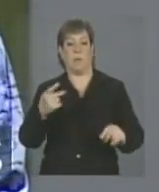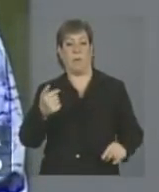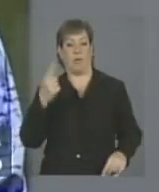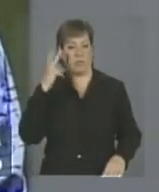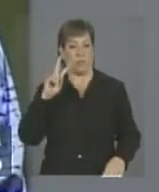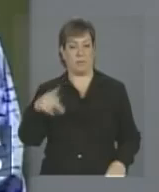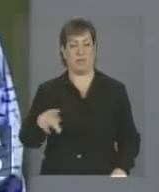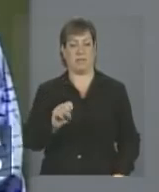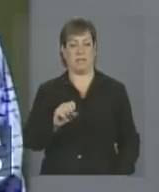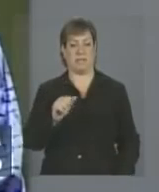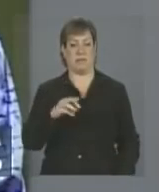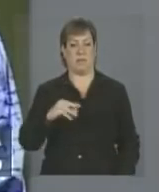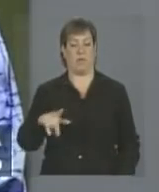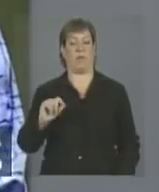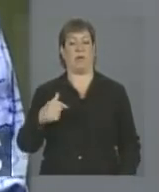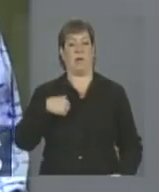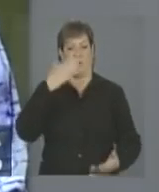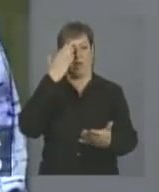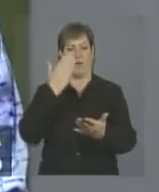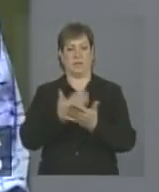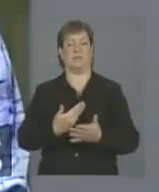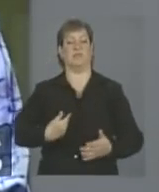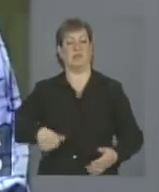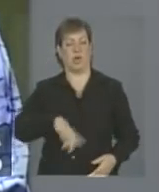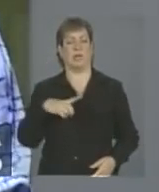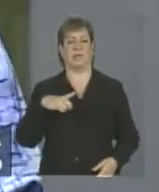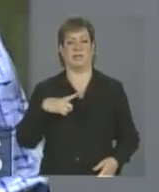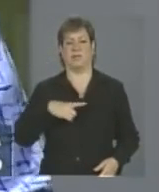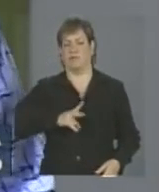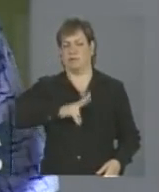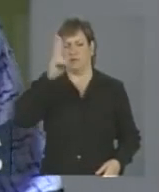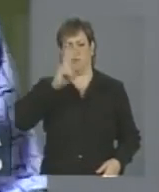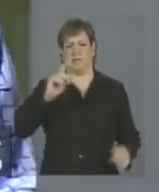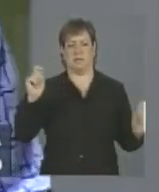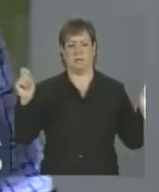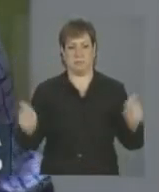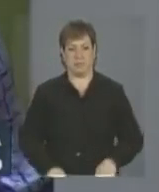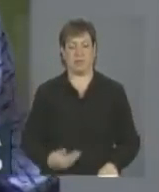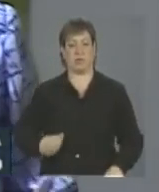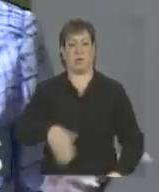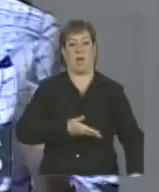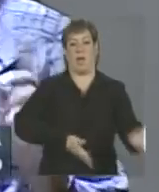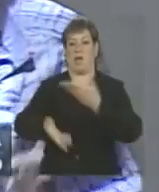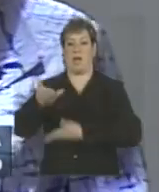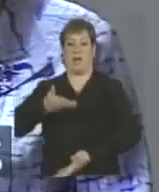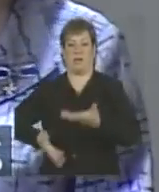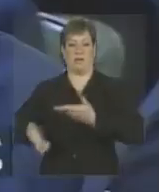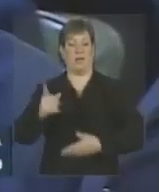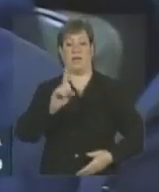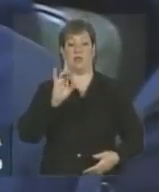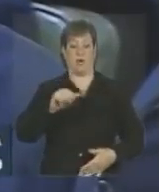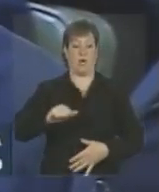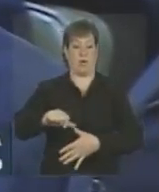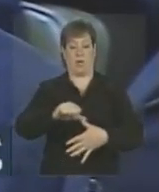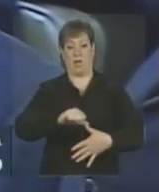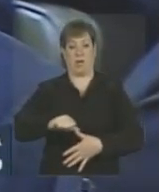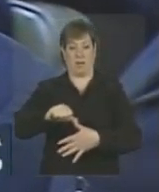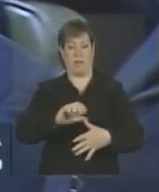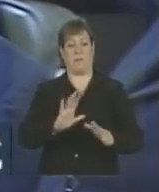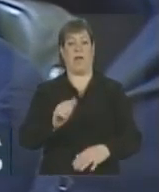eu acredito que nós temos uma imensa capacidade de nos relacionarmos, não só na América Latina, mas